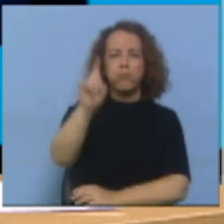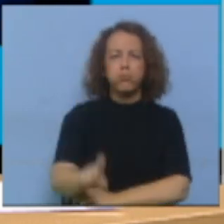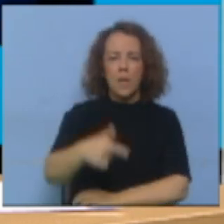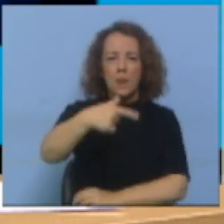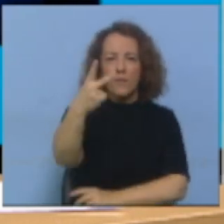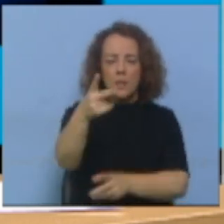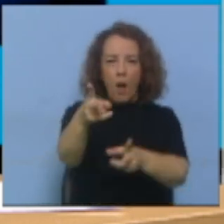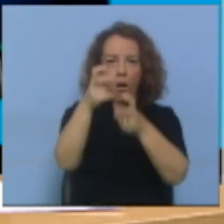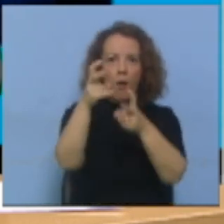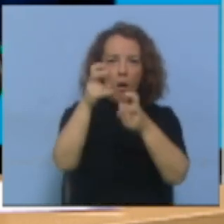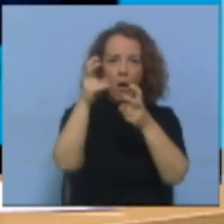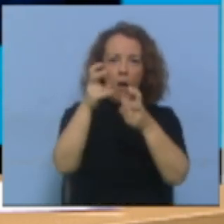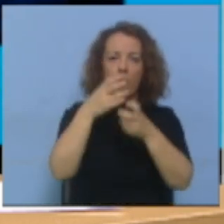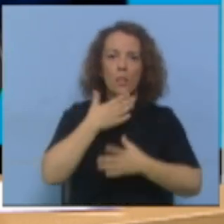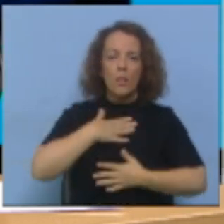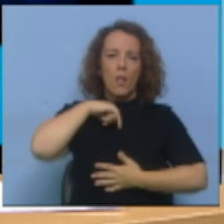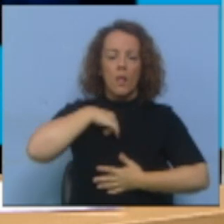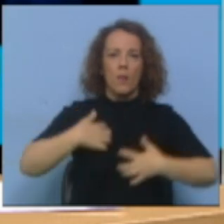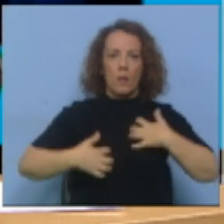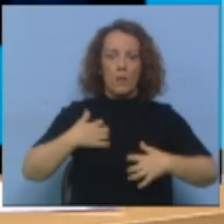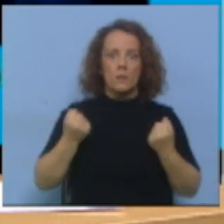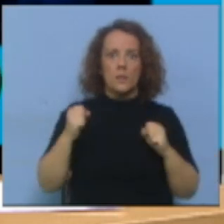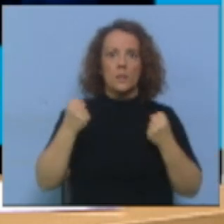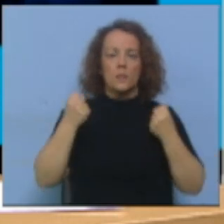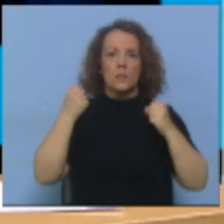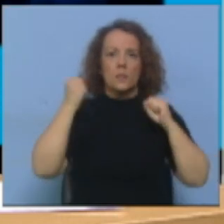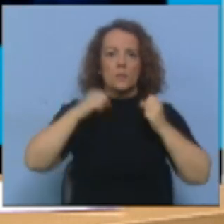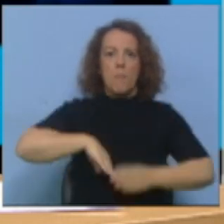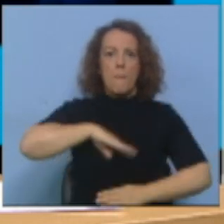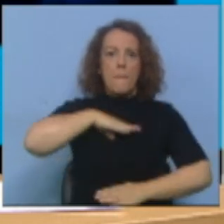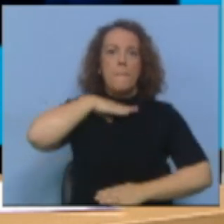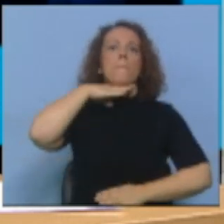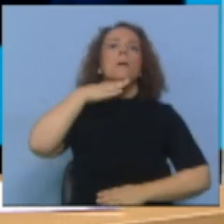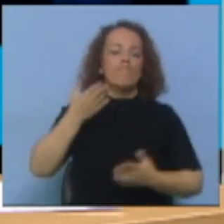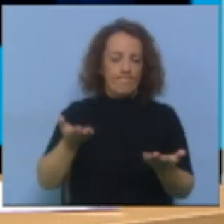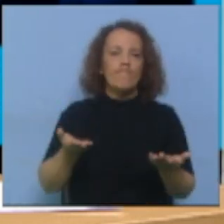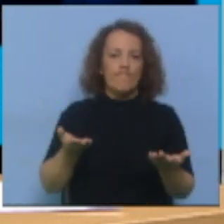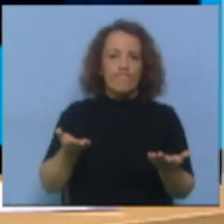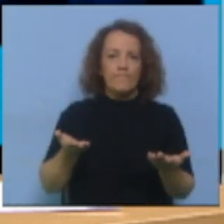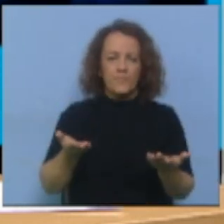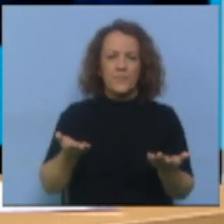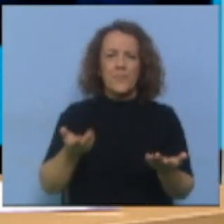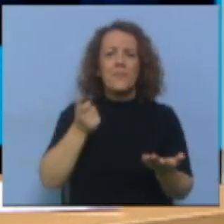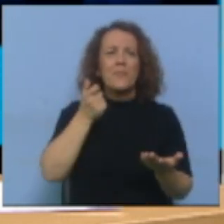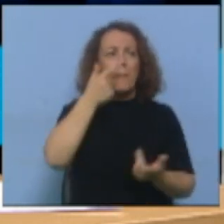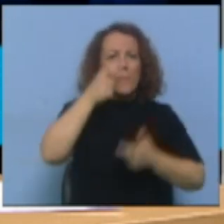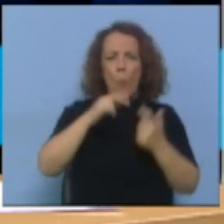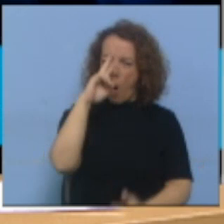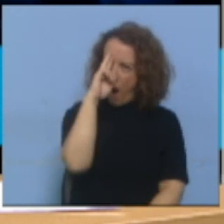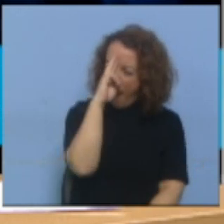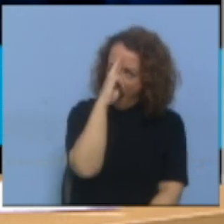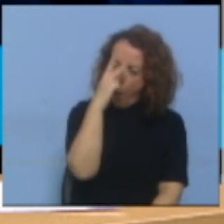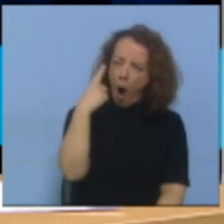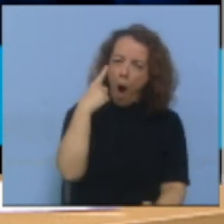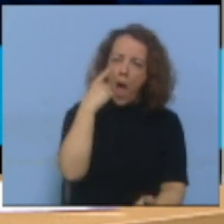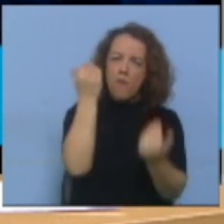claro, vai trazer ansiedade, medo, saturação. E as pessoas, não há ninguém que aguente, não há ninguém que aguente a